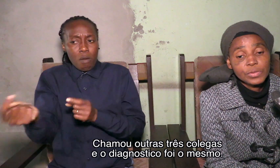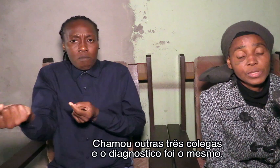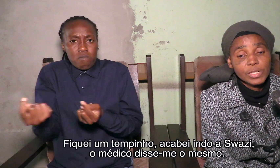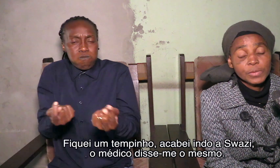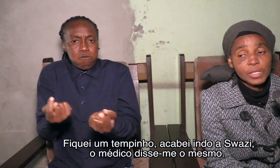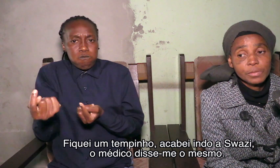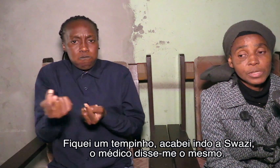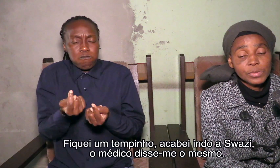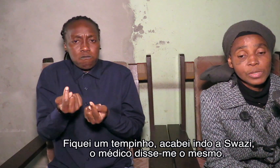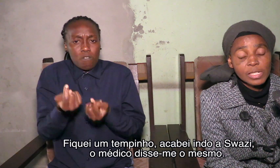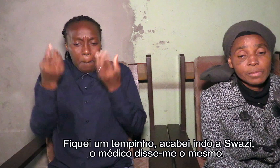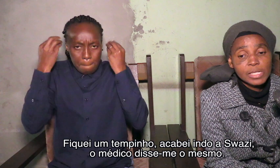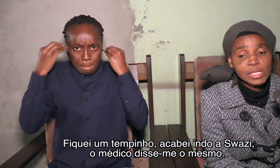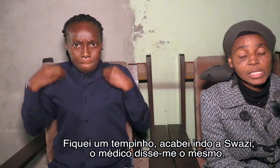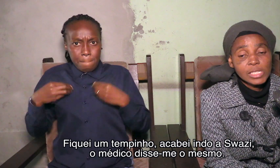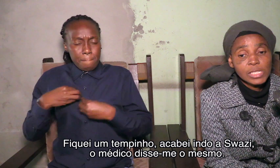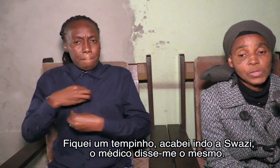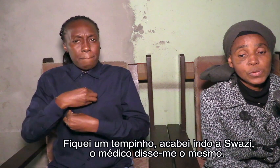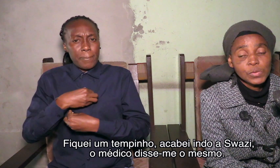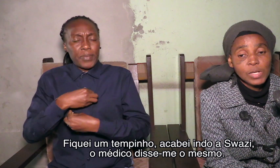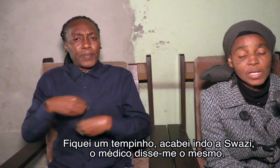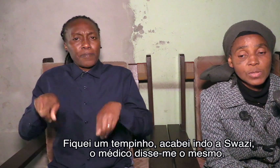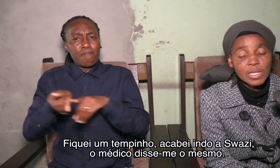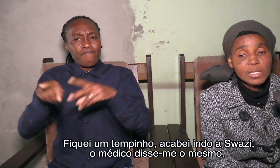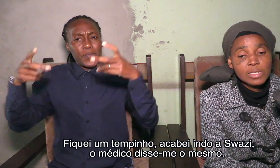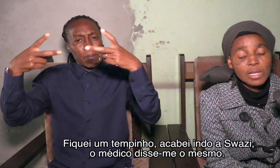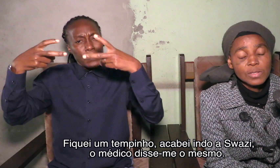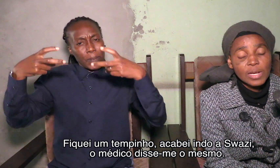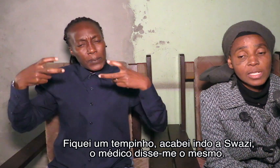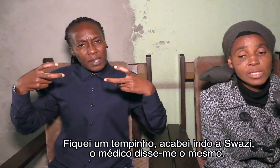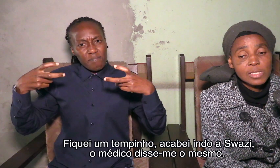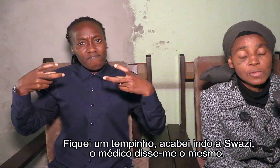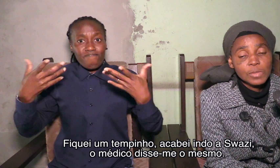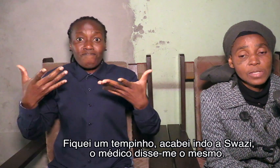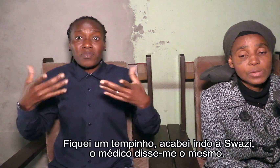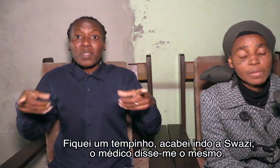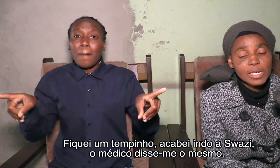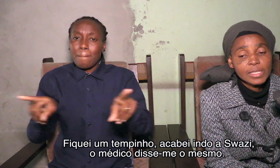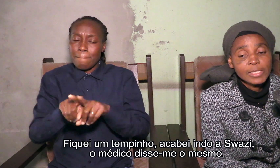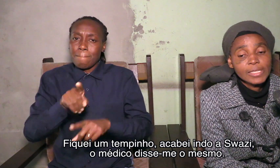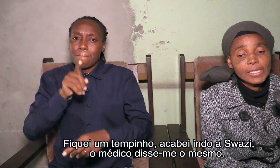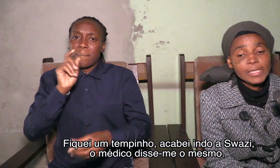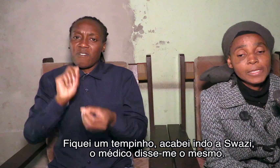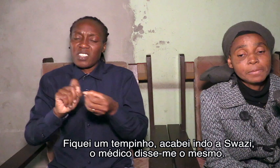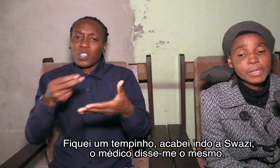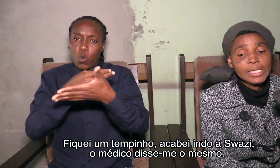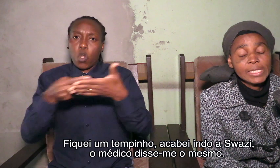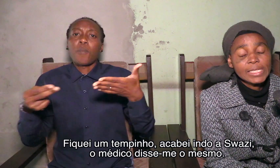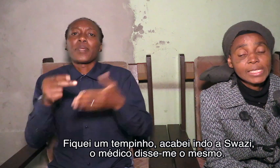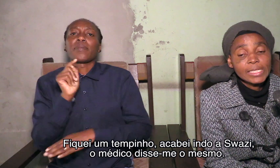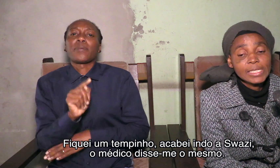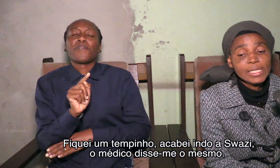diagnóstico. Fiquei um tempinho, acabei indo à SUAS. Na SUAS, o médico também